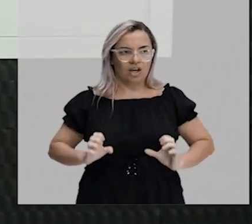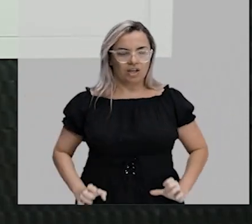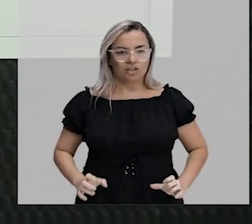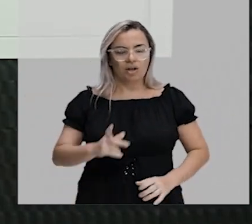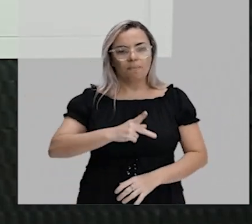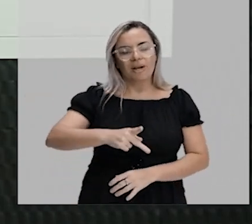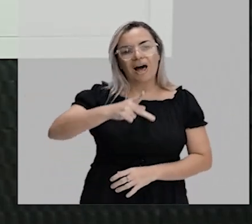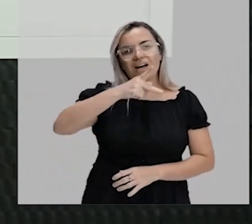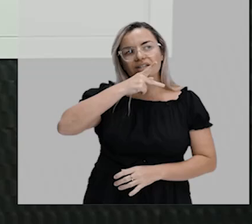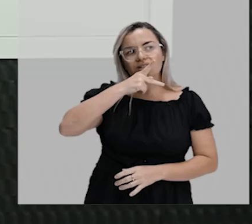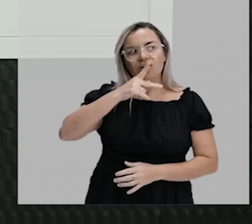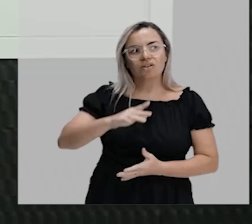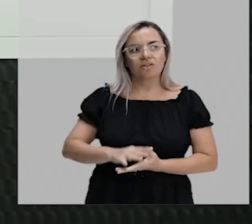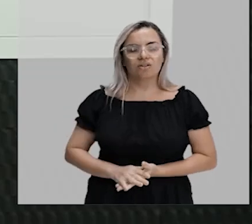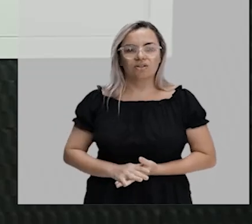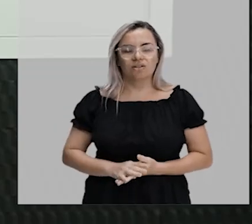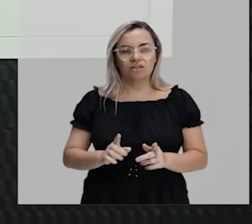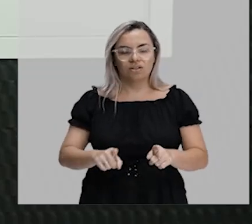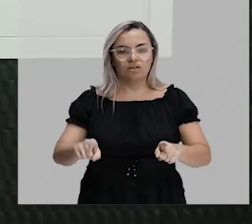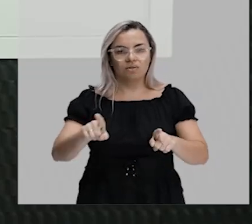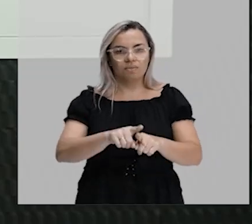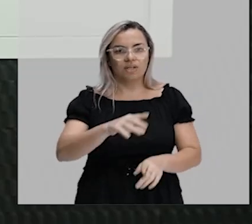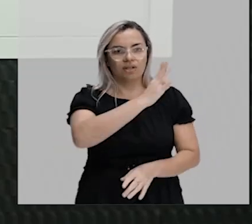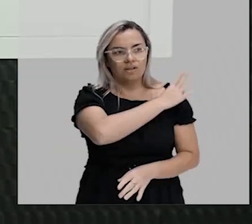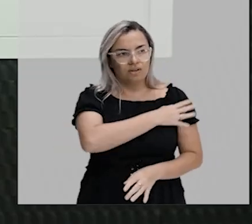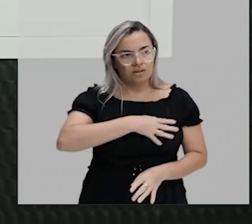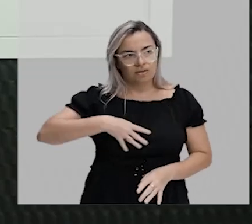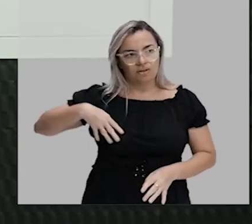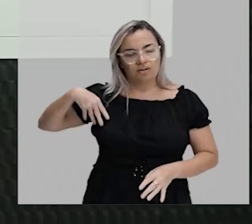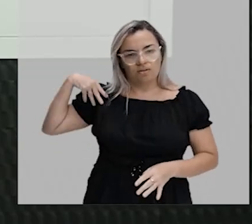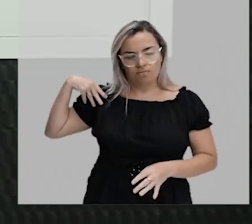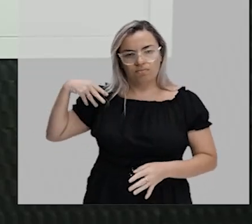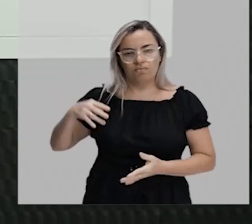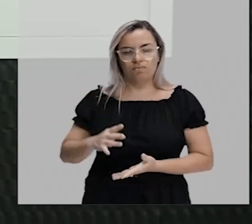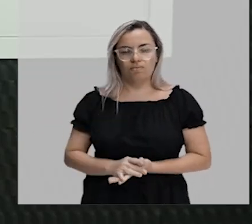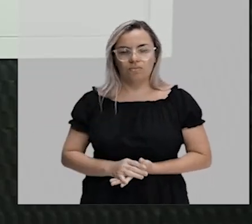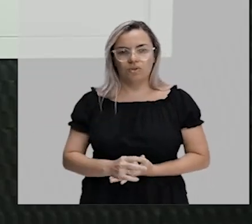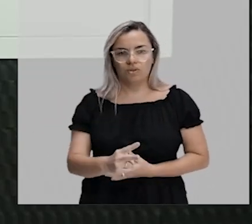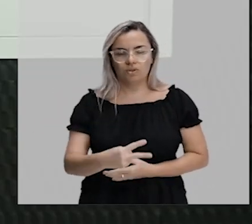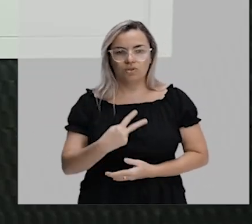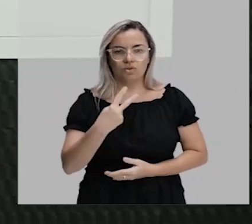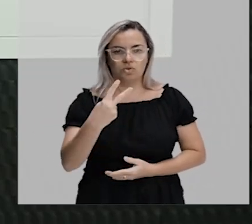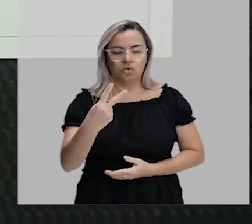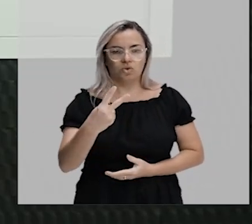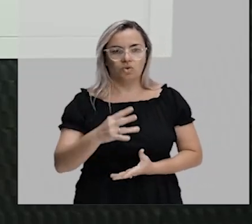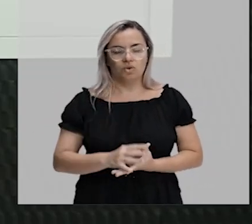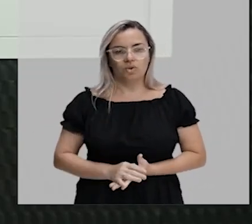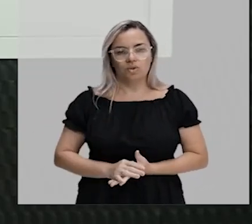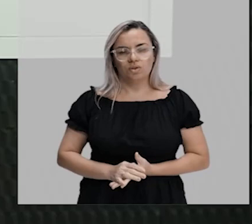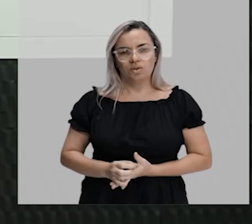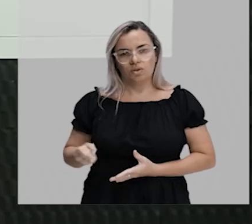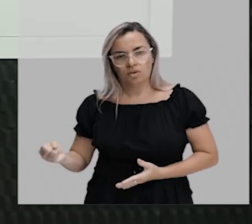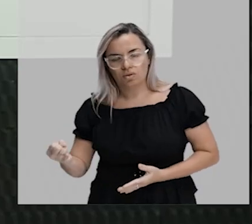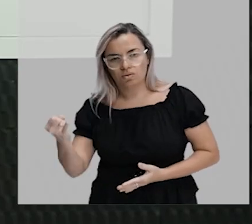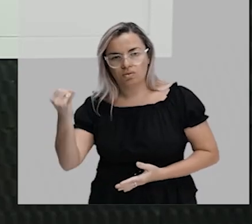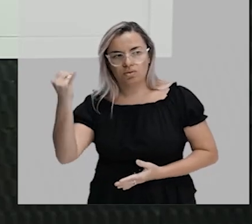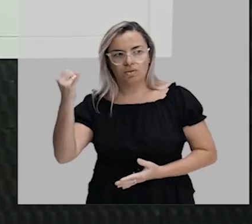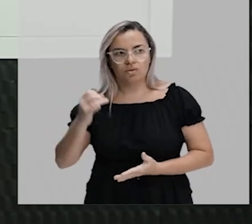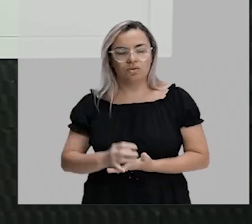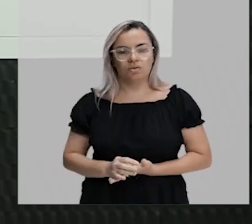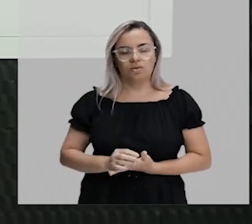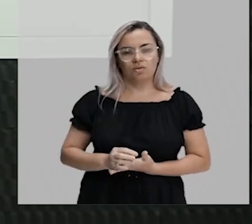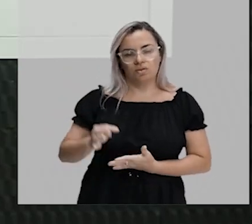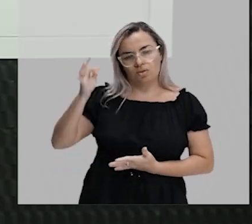ok? E Aristóteles, perfeito? Que são os dois grandes, tá? Que nós